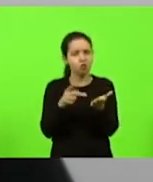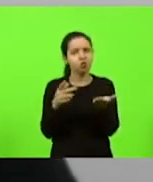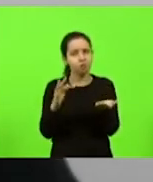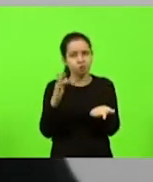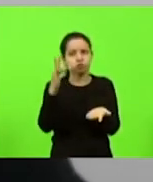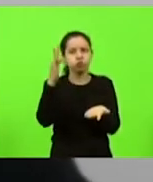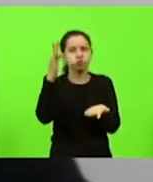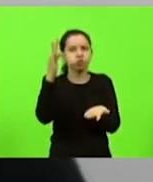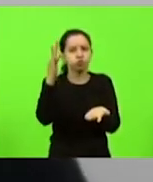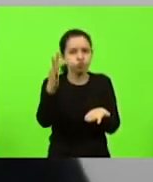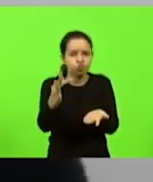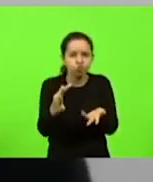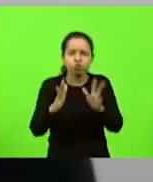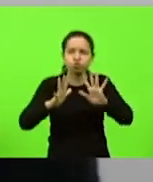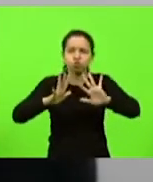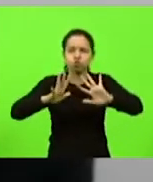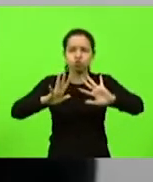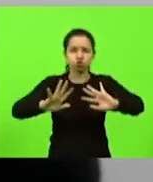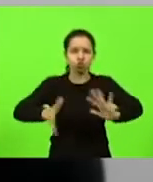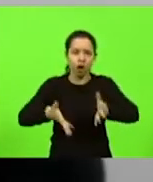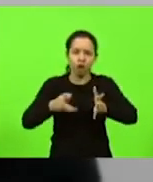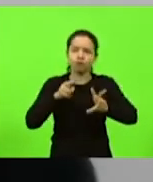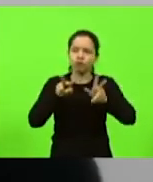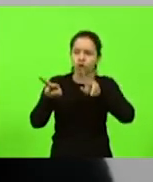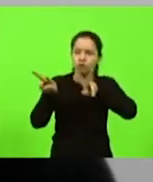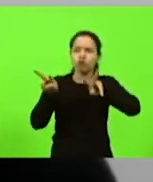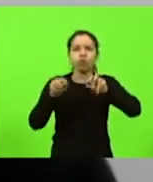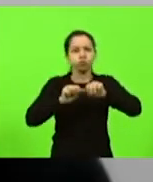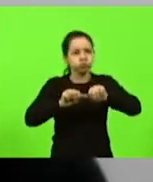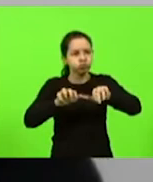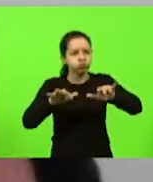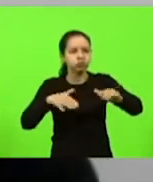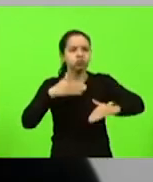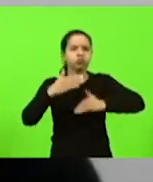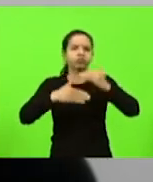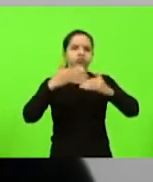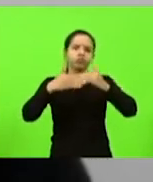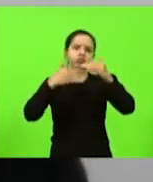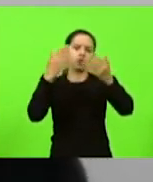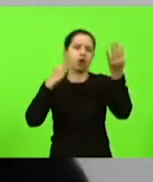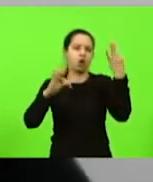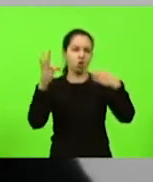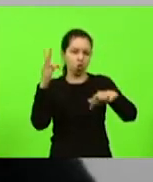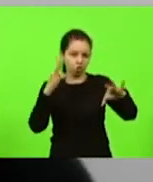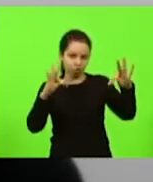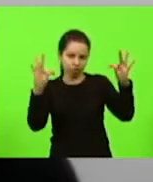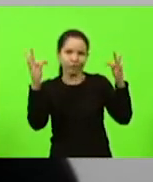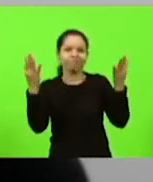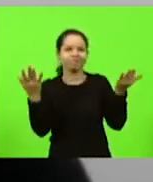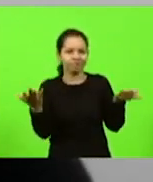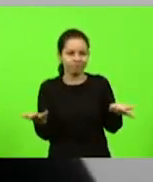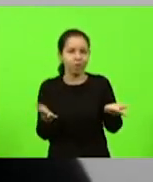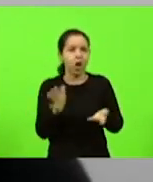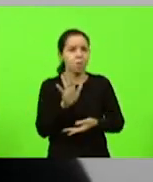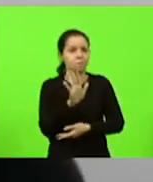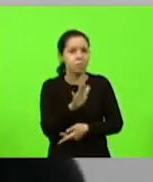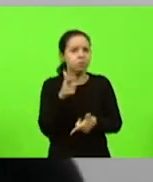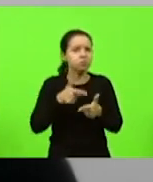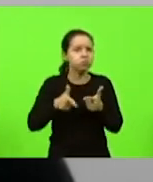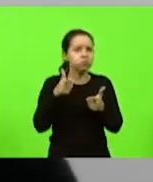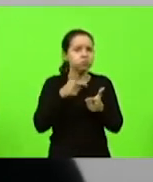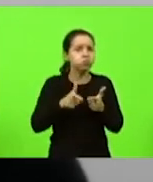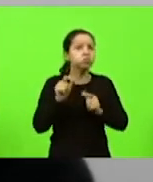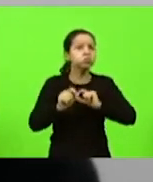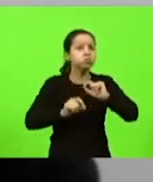isso como um processo que vai acontecer ao longo do tempo. Mas o grande problema é que,